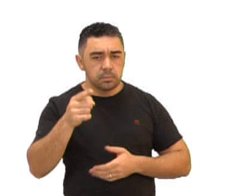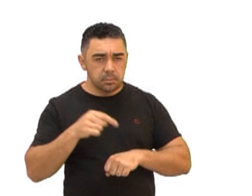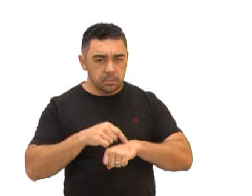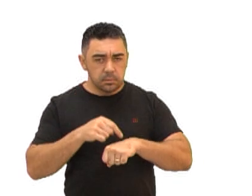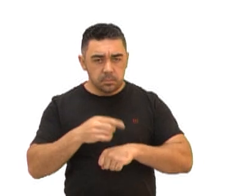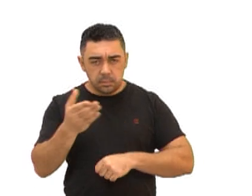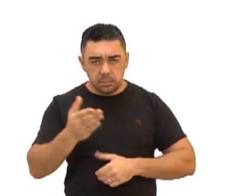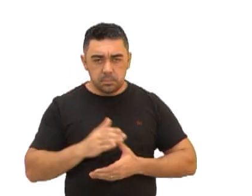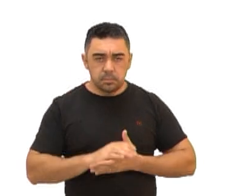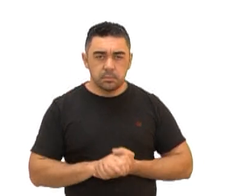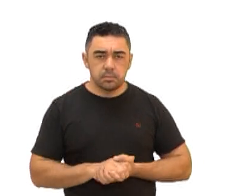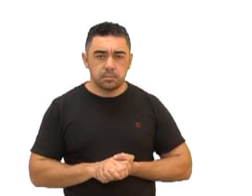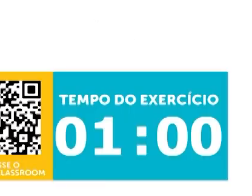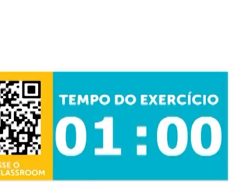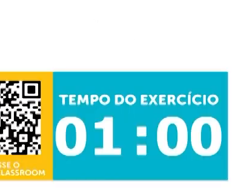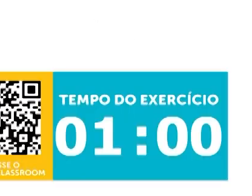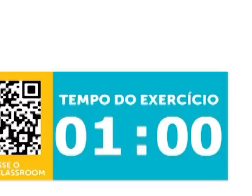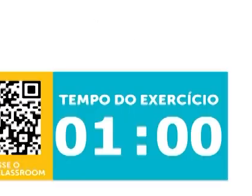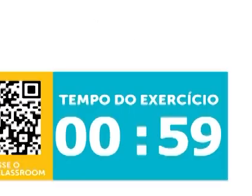vocês fazerem. Vamos lá.